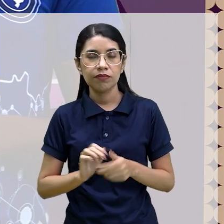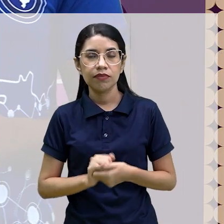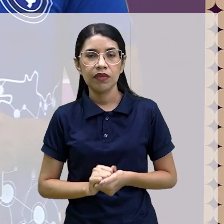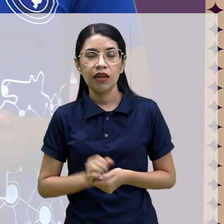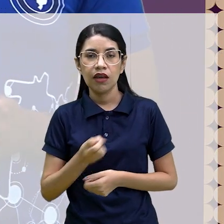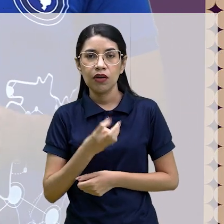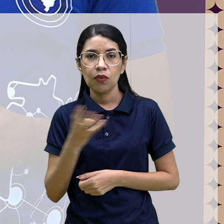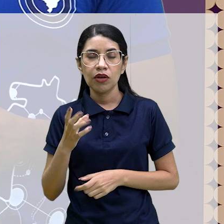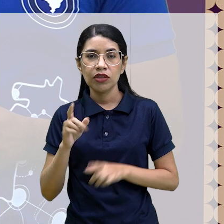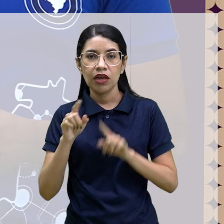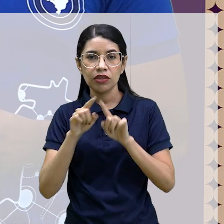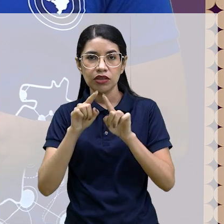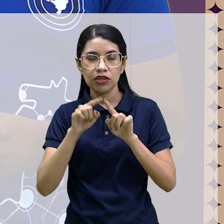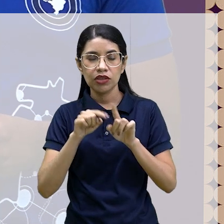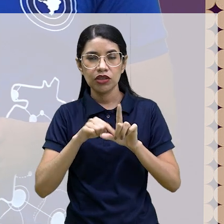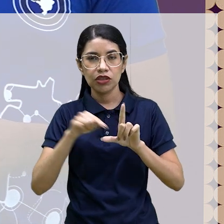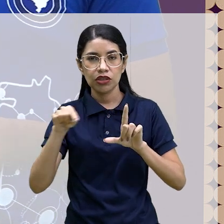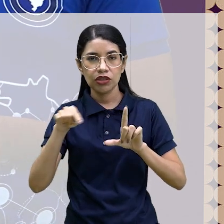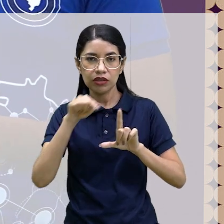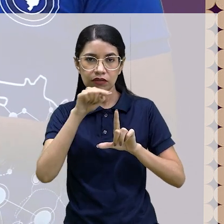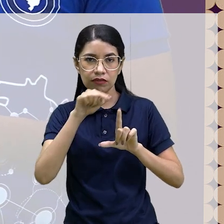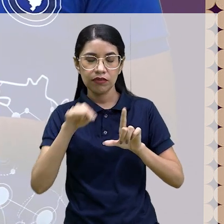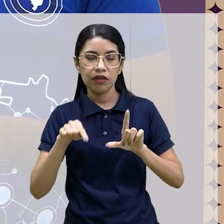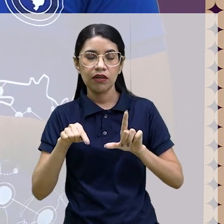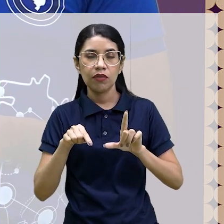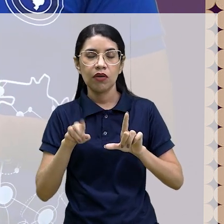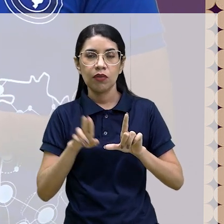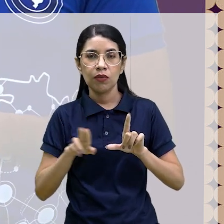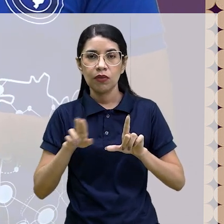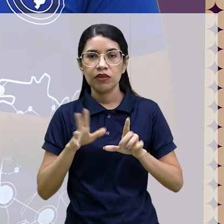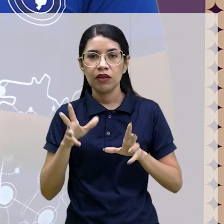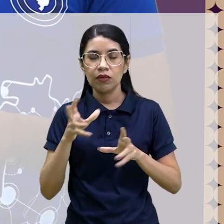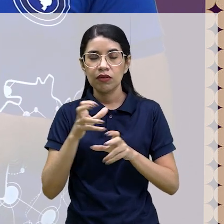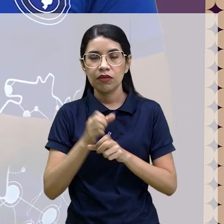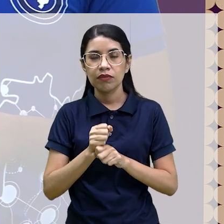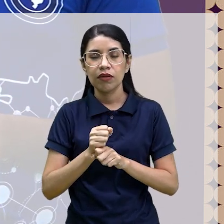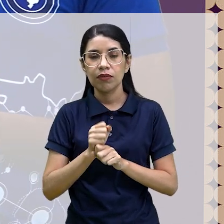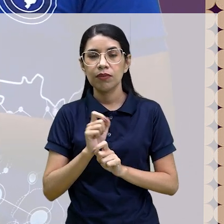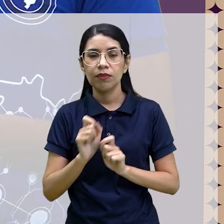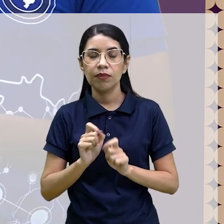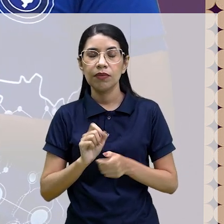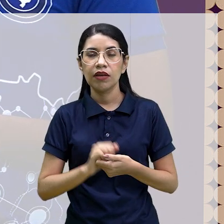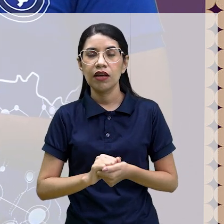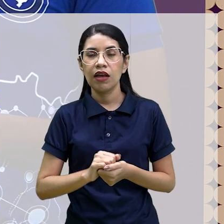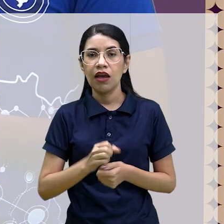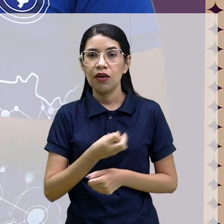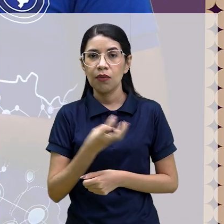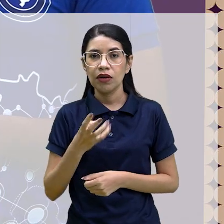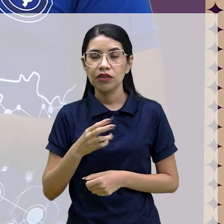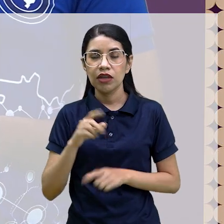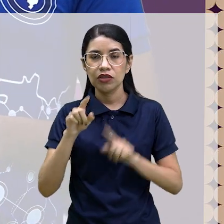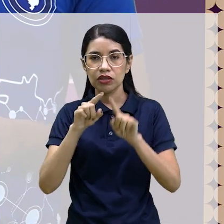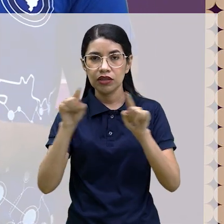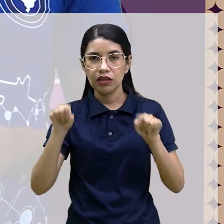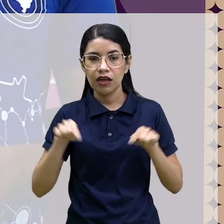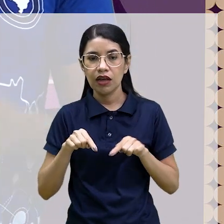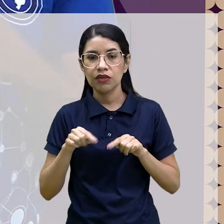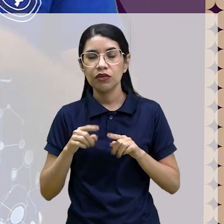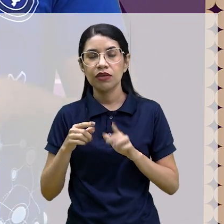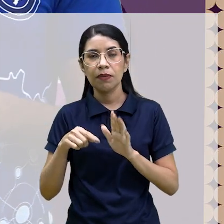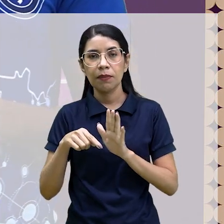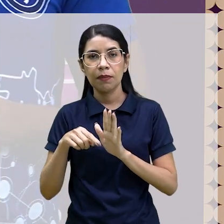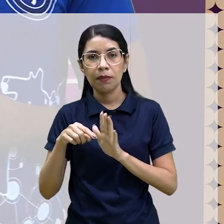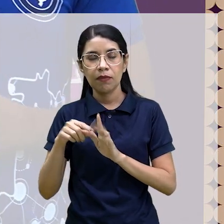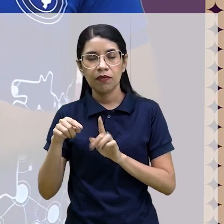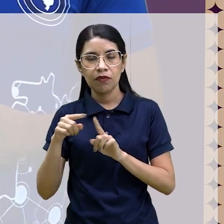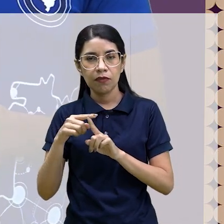Número de diagonais, eu sempre vou usar essa regra. O número de lados vezes o número de lados menos 3 dividido por 2.